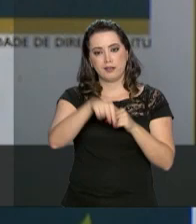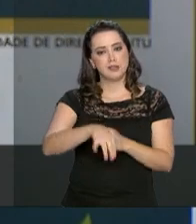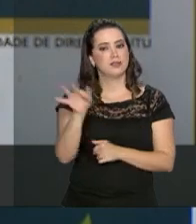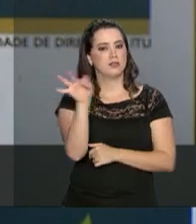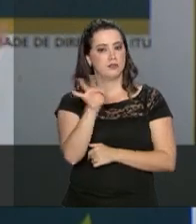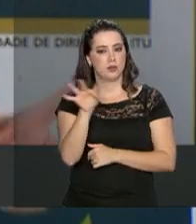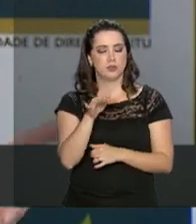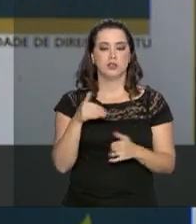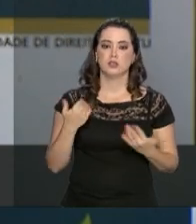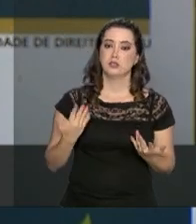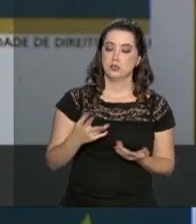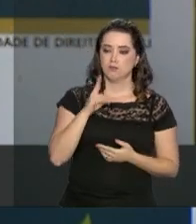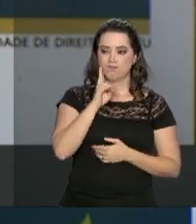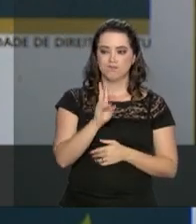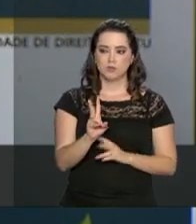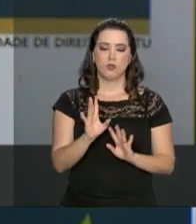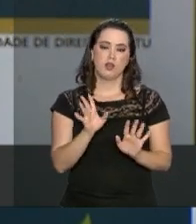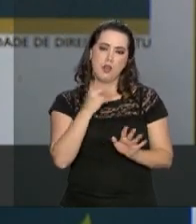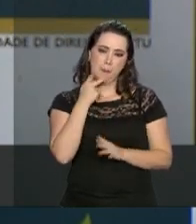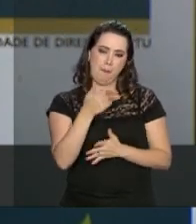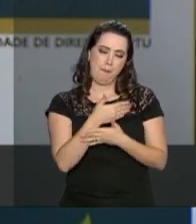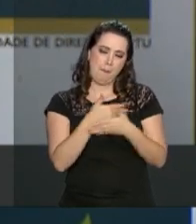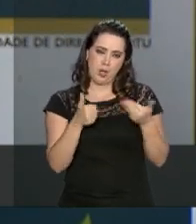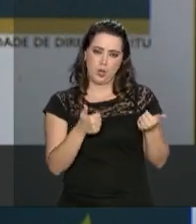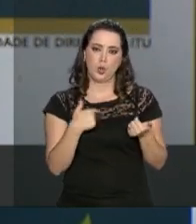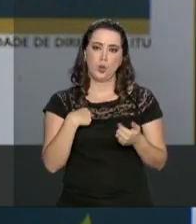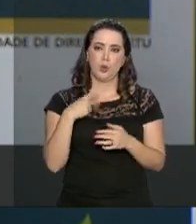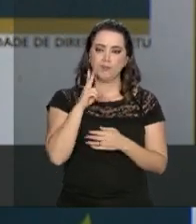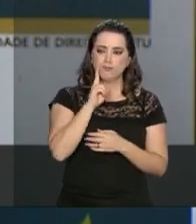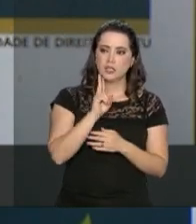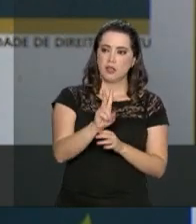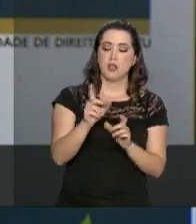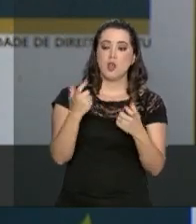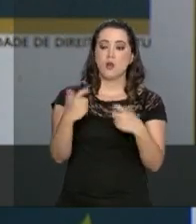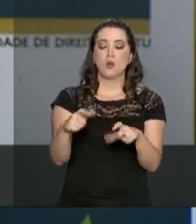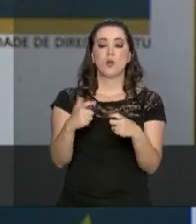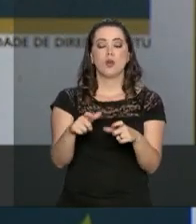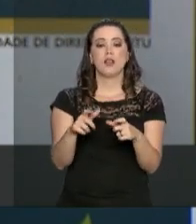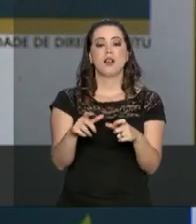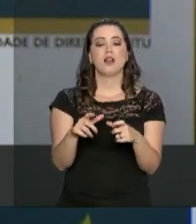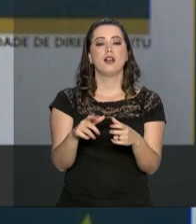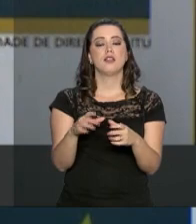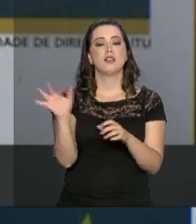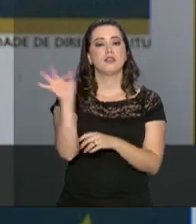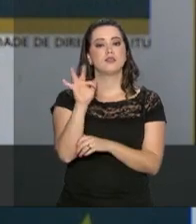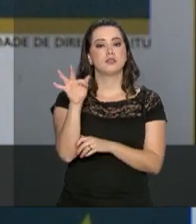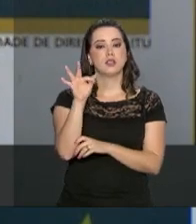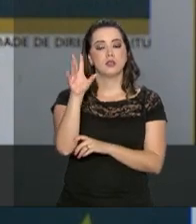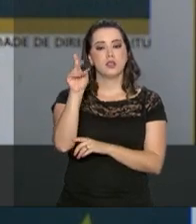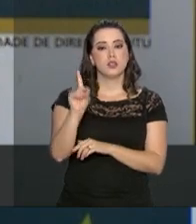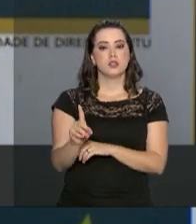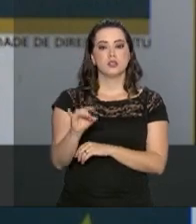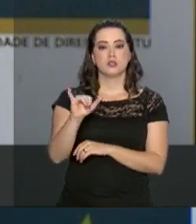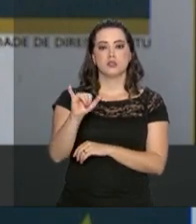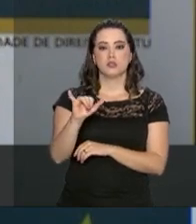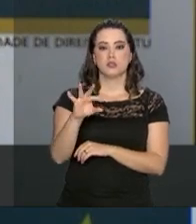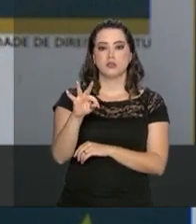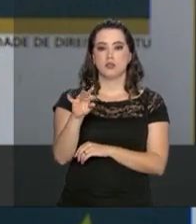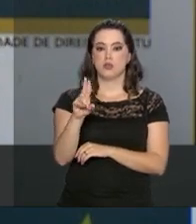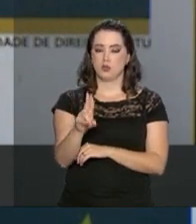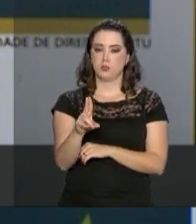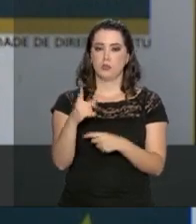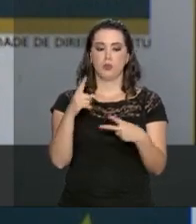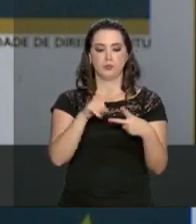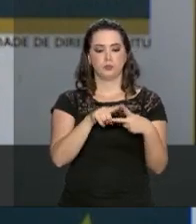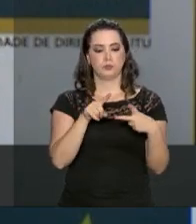começar ou localizar esse acervo histórico na Faculdade de Direito de Itu, por razões, duas